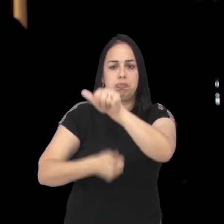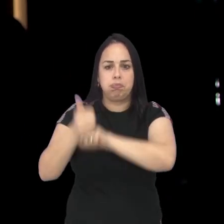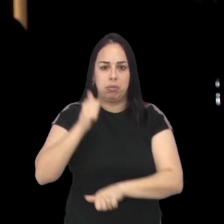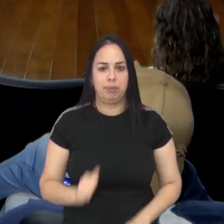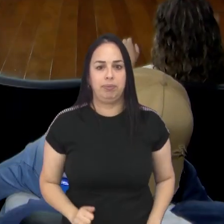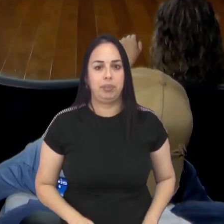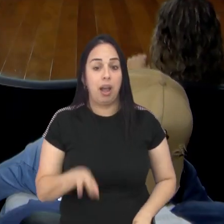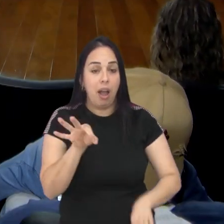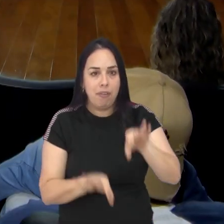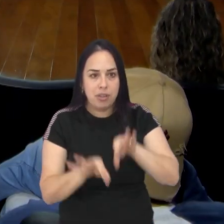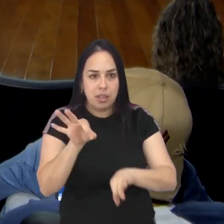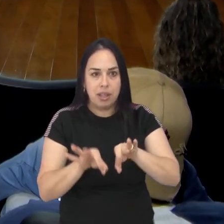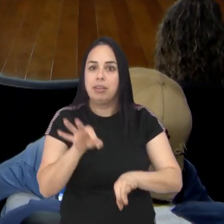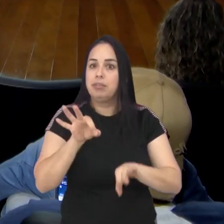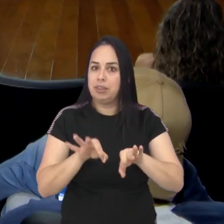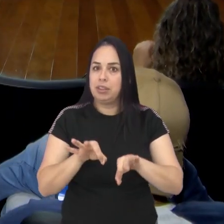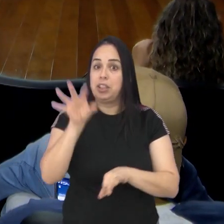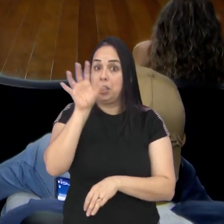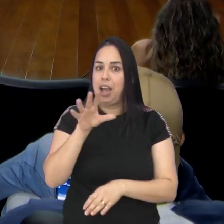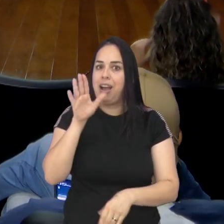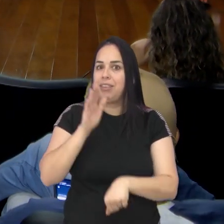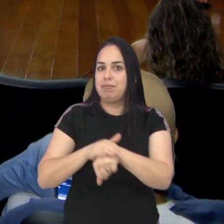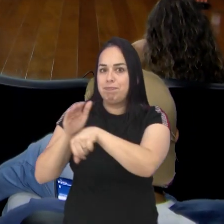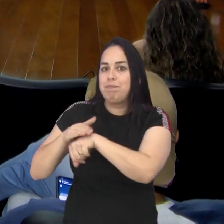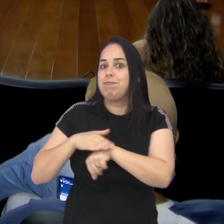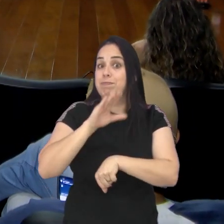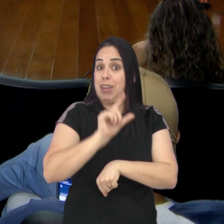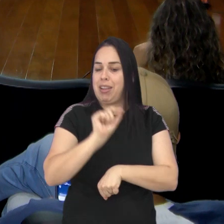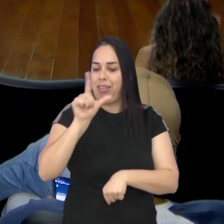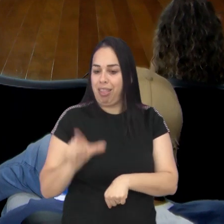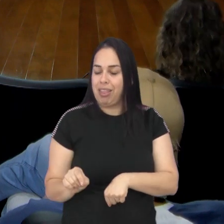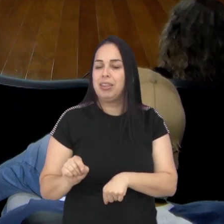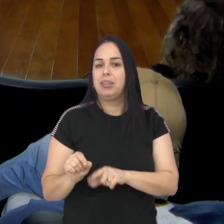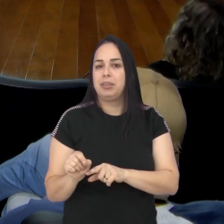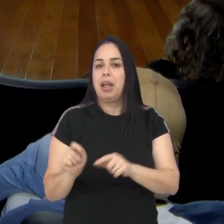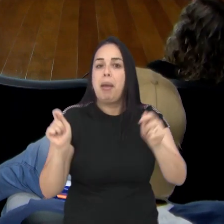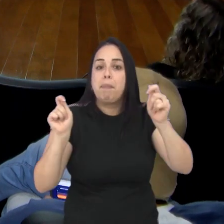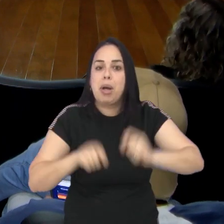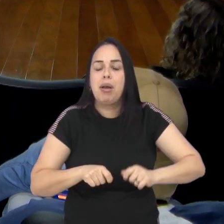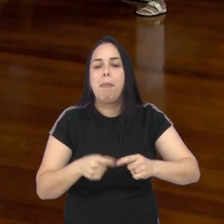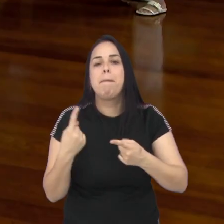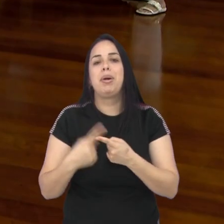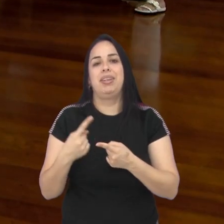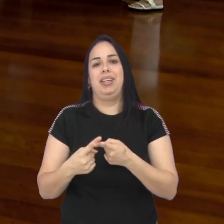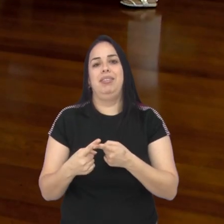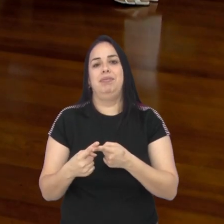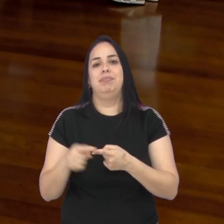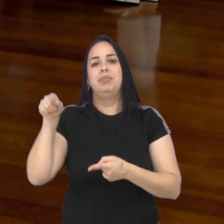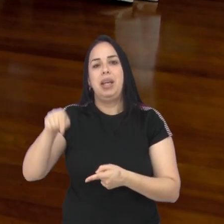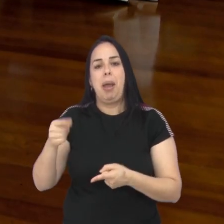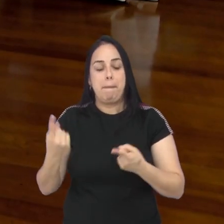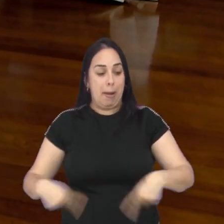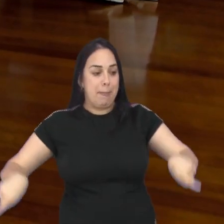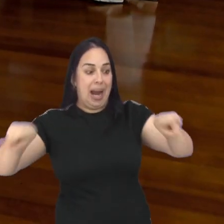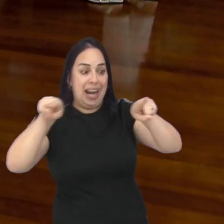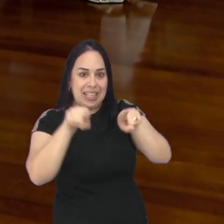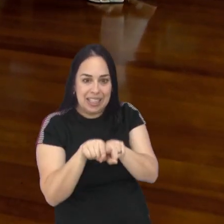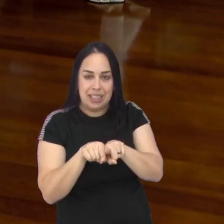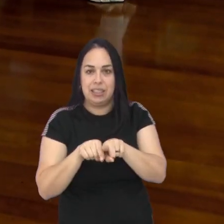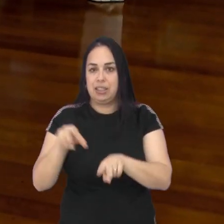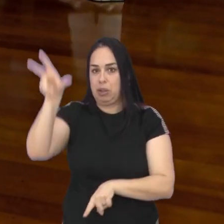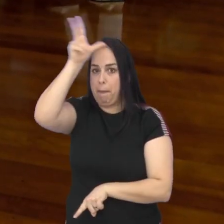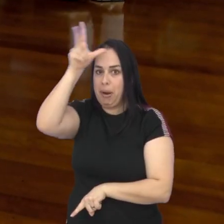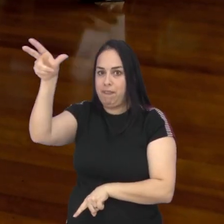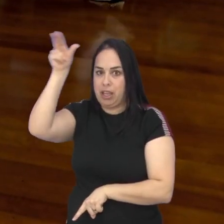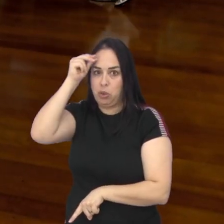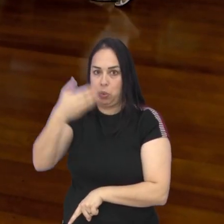quem sabe aí. A oficina realizada pela Fundação Cultural é possível por causa da renovação de uma parceria